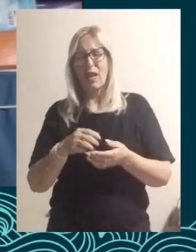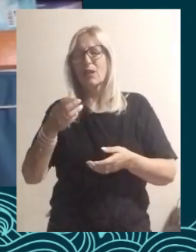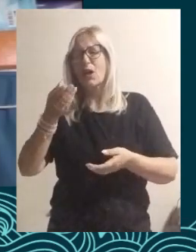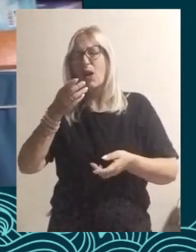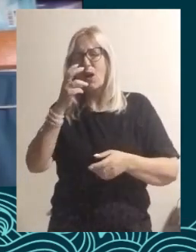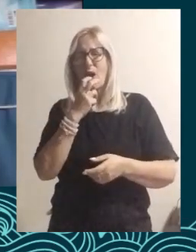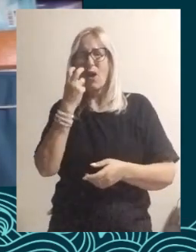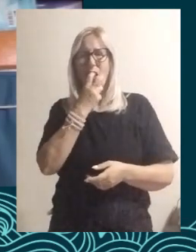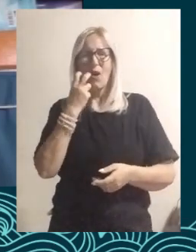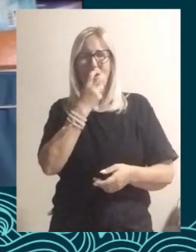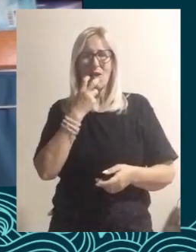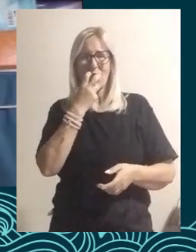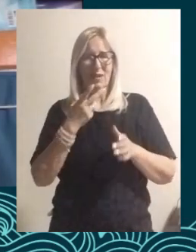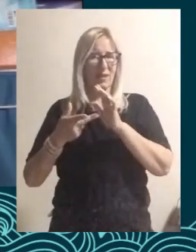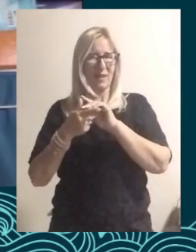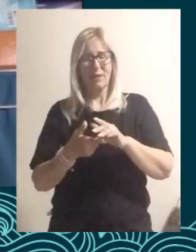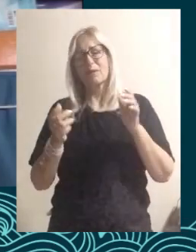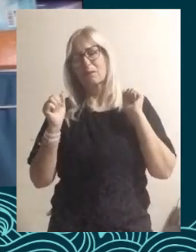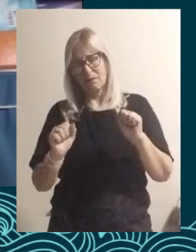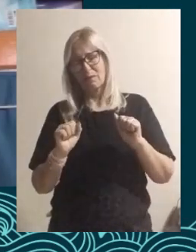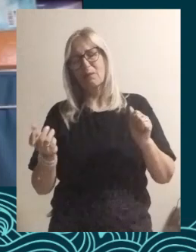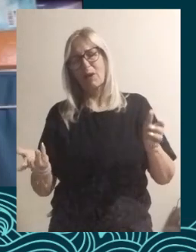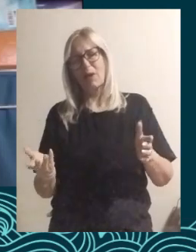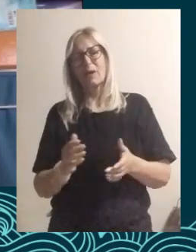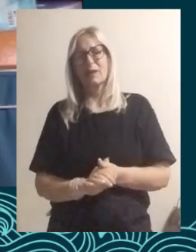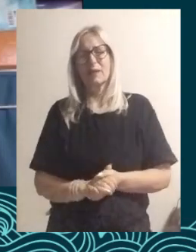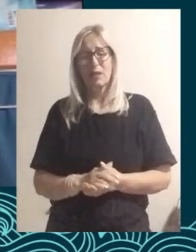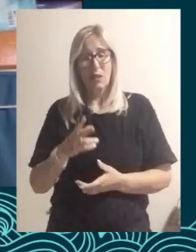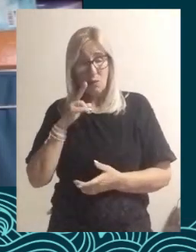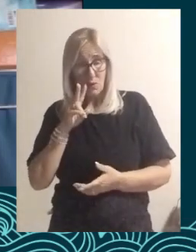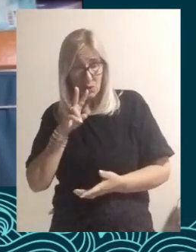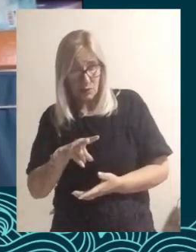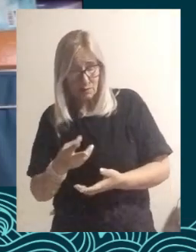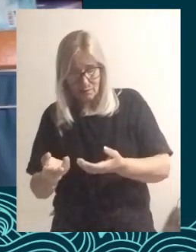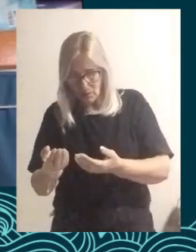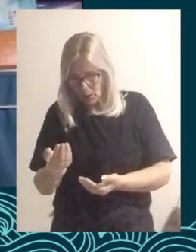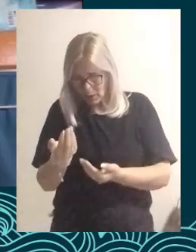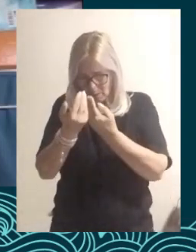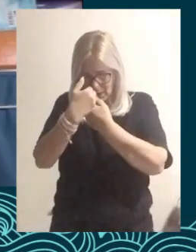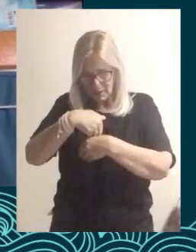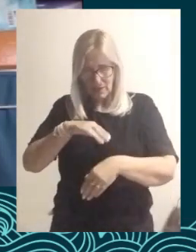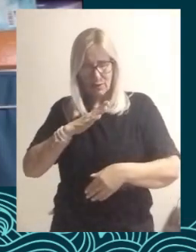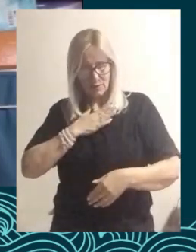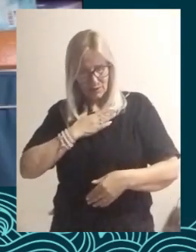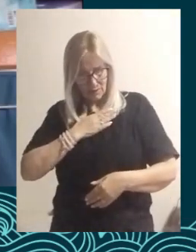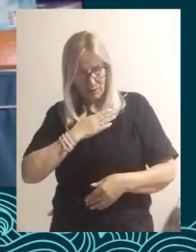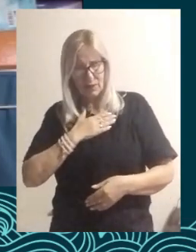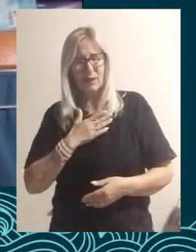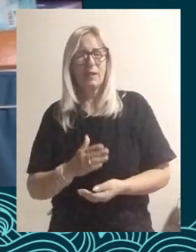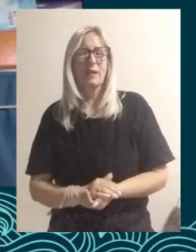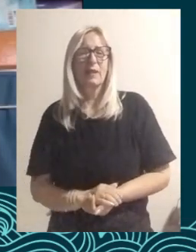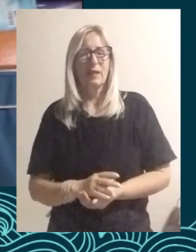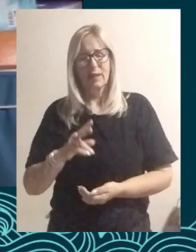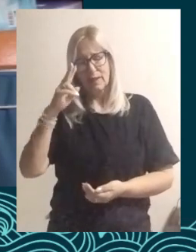eu acho que também vale um diário oral que a gente faz com as conversas. Qualquer coisa que dê para a gente a oportunidade de olhar para dentro,